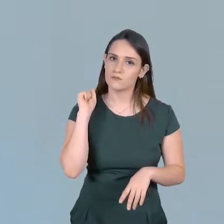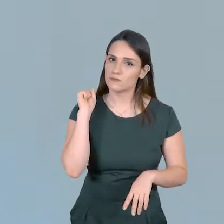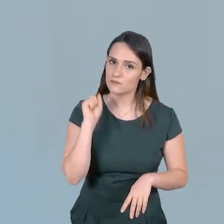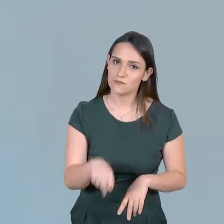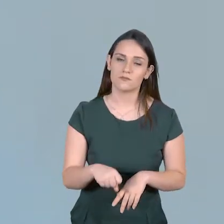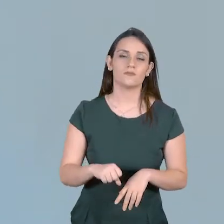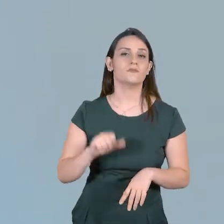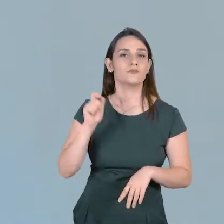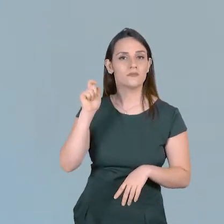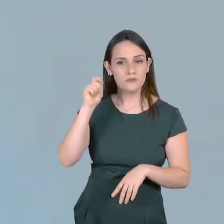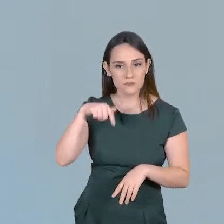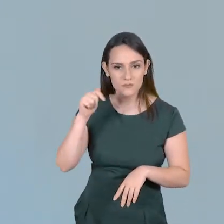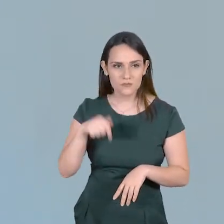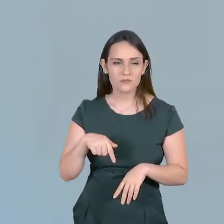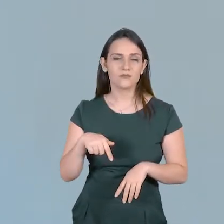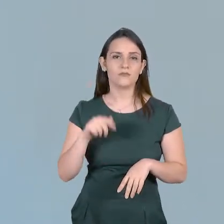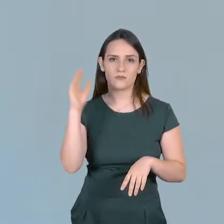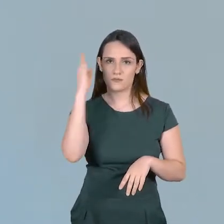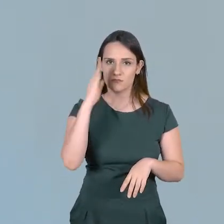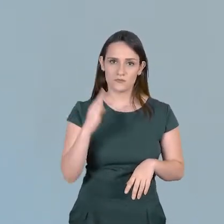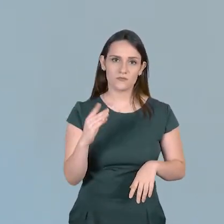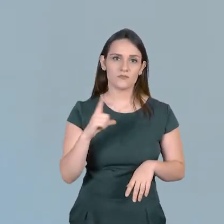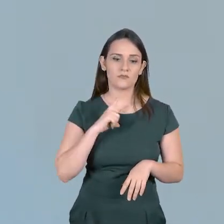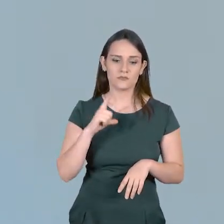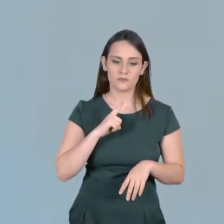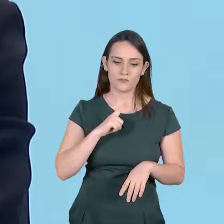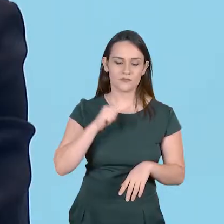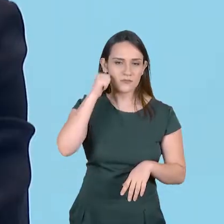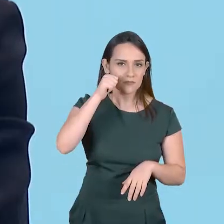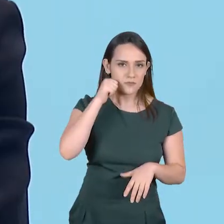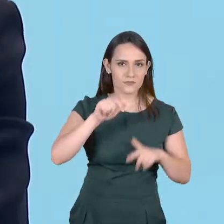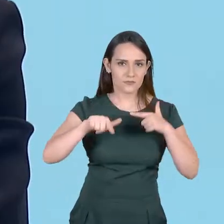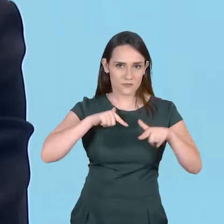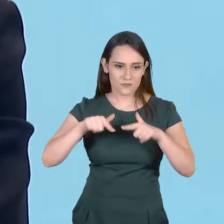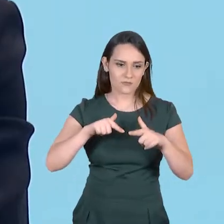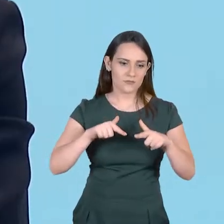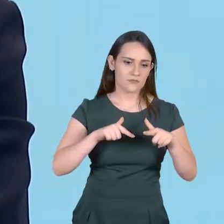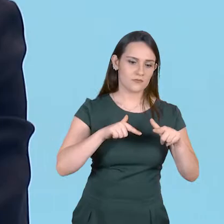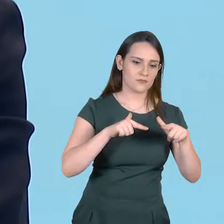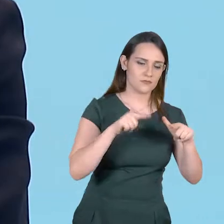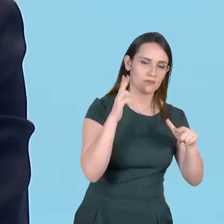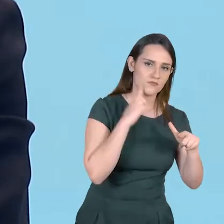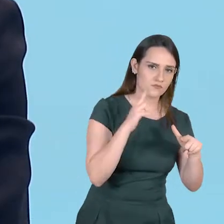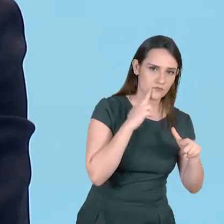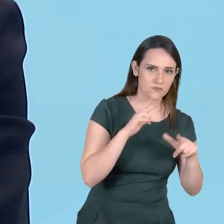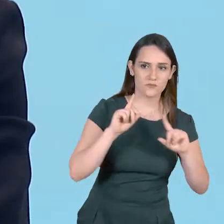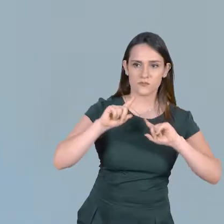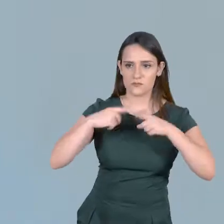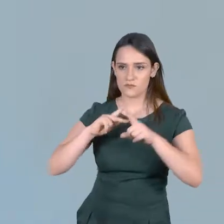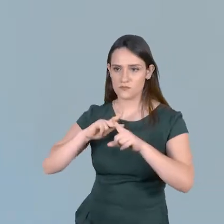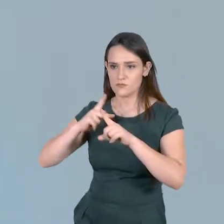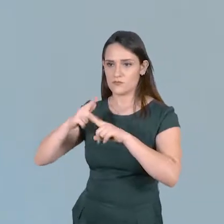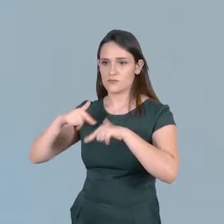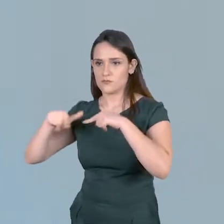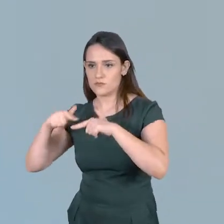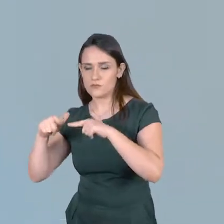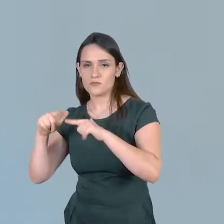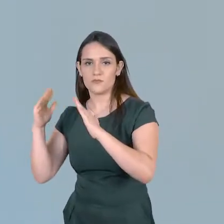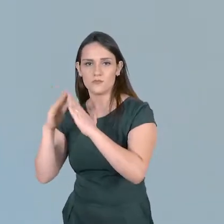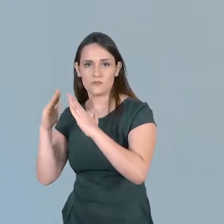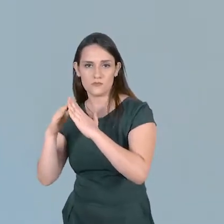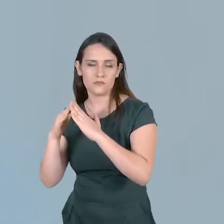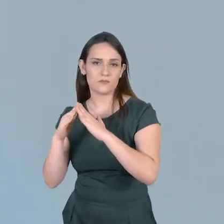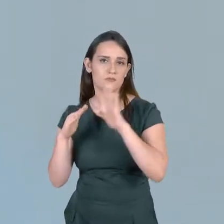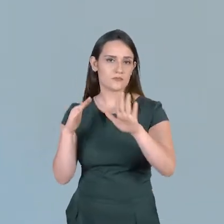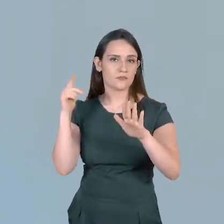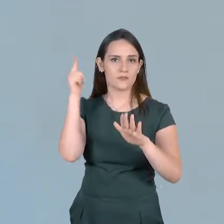Brasil, o deputado colocou a questão da dupla jornada da mulher. Então, as mulheres elas acabam vivendo mais por N